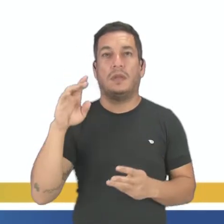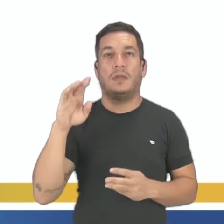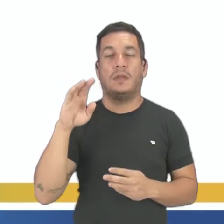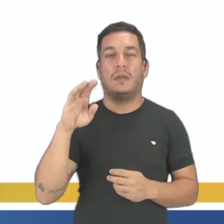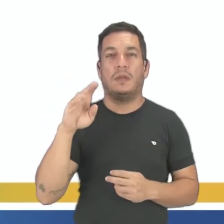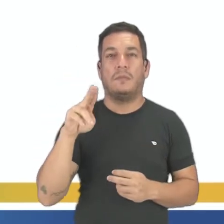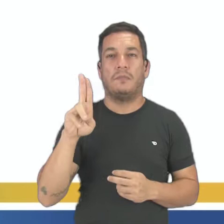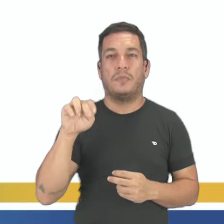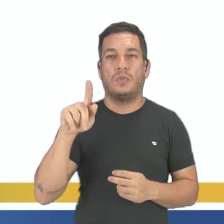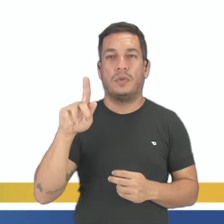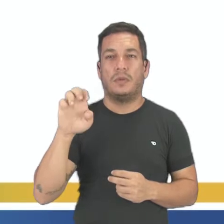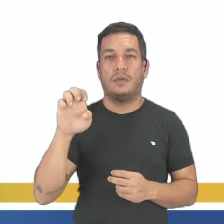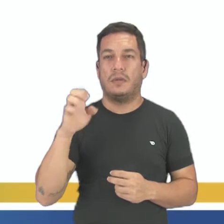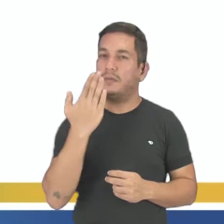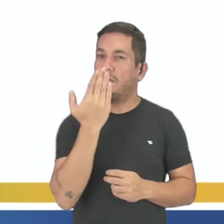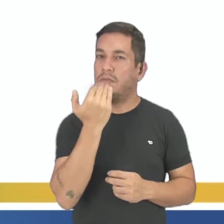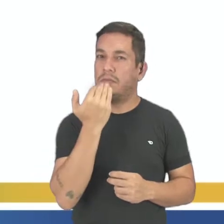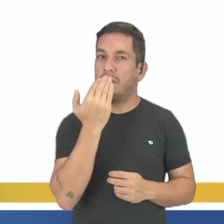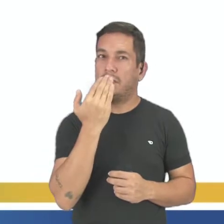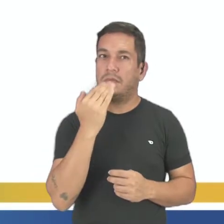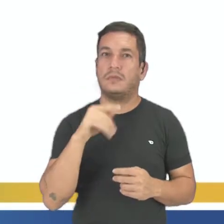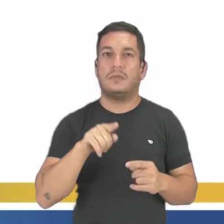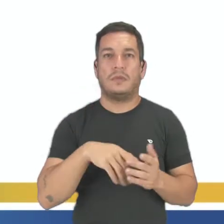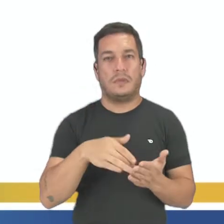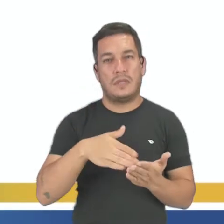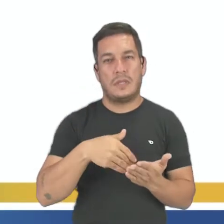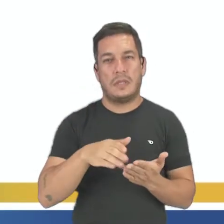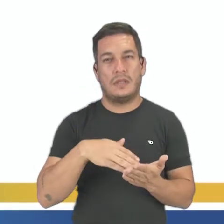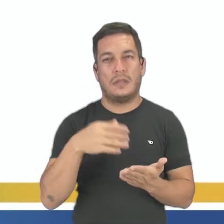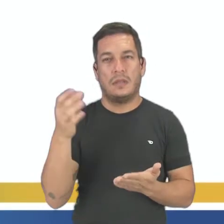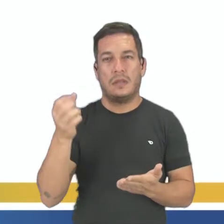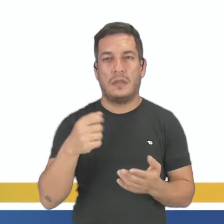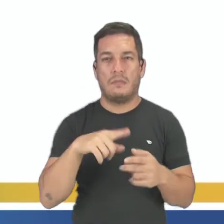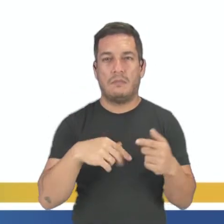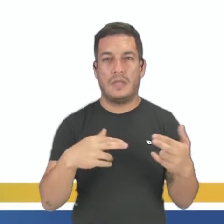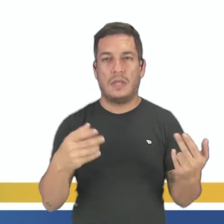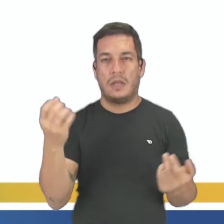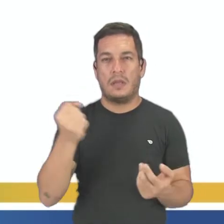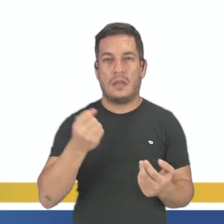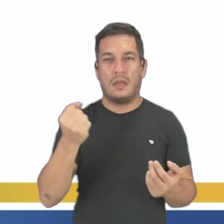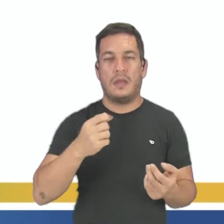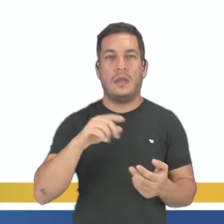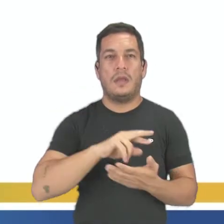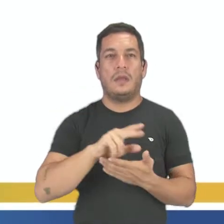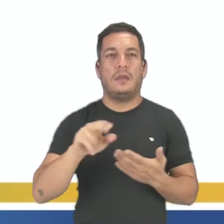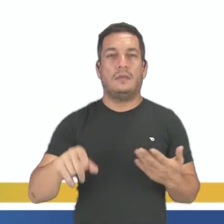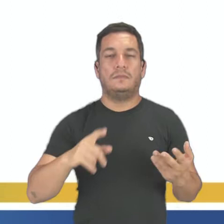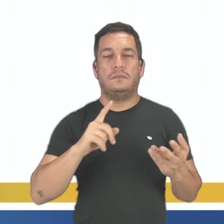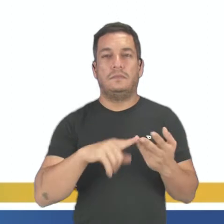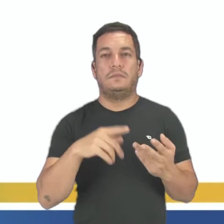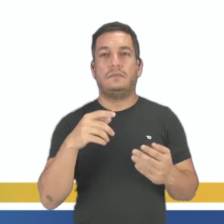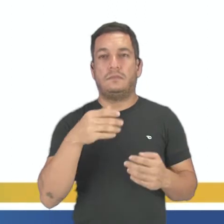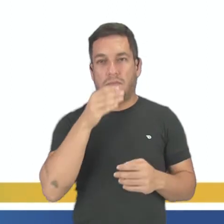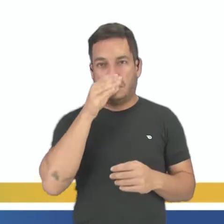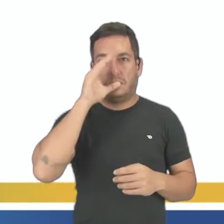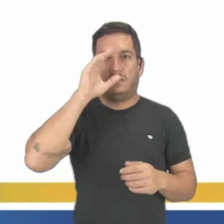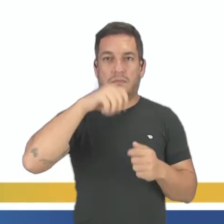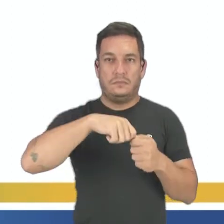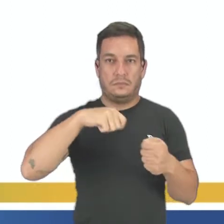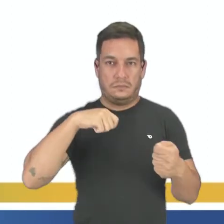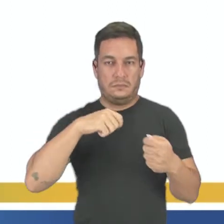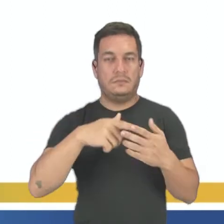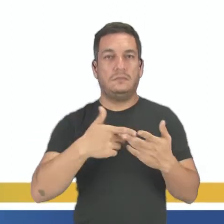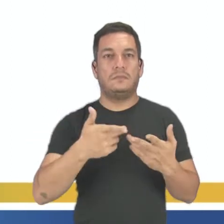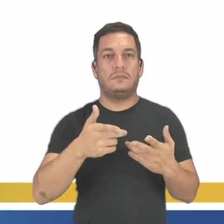empresa responsável por manteigas, laticínios, uma grande variedade de iogurtes,